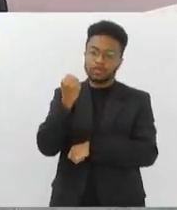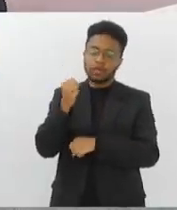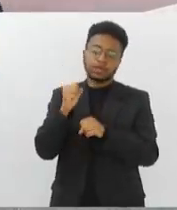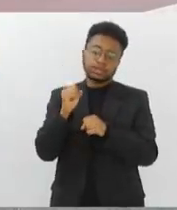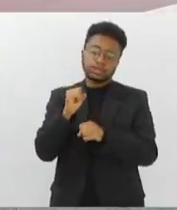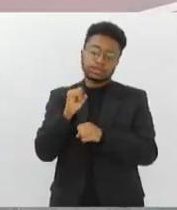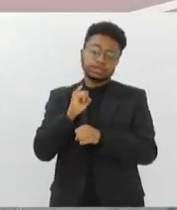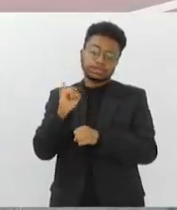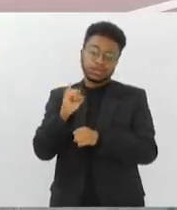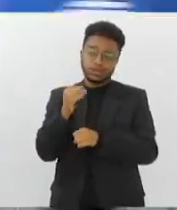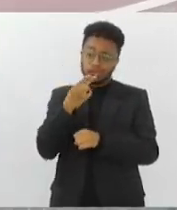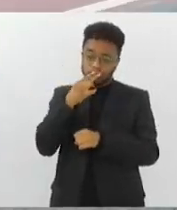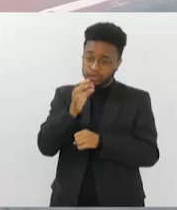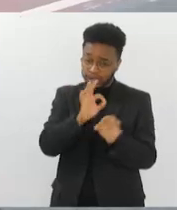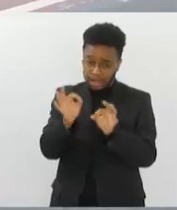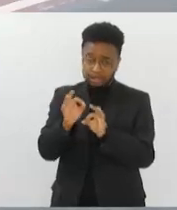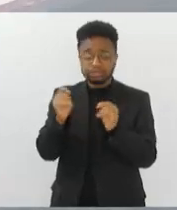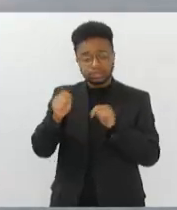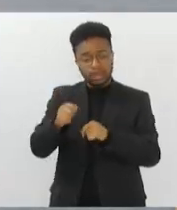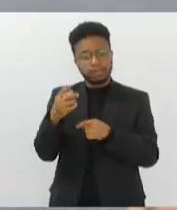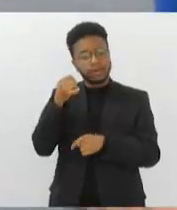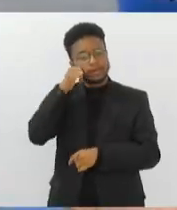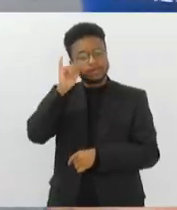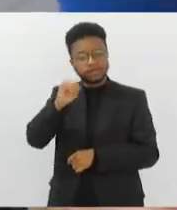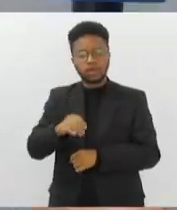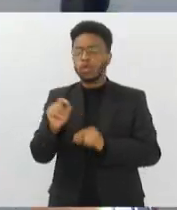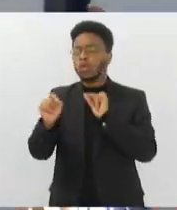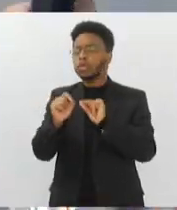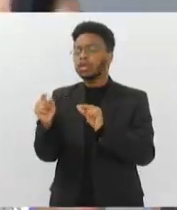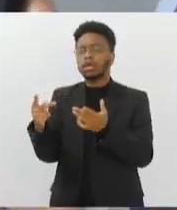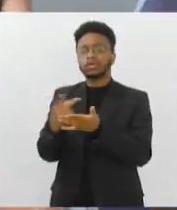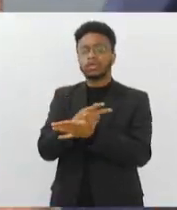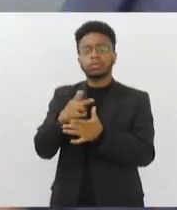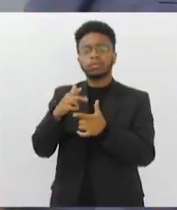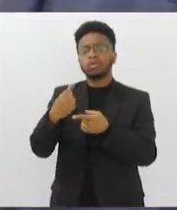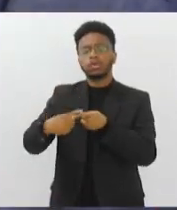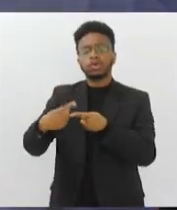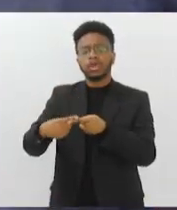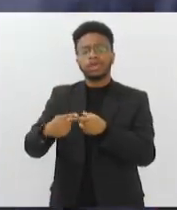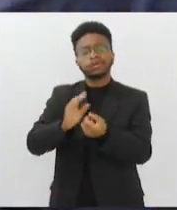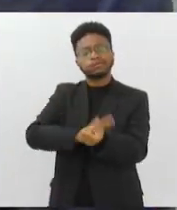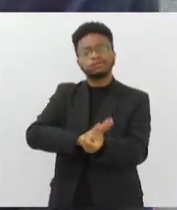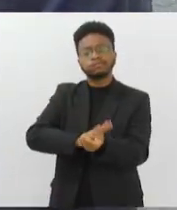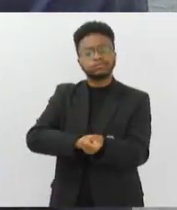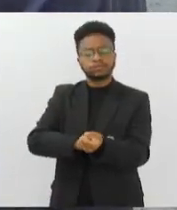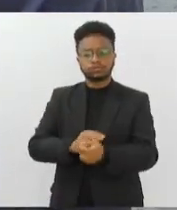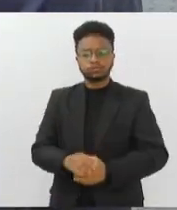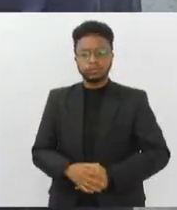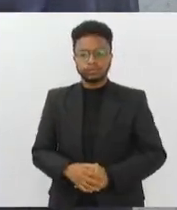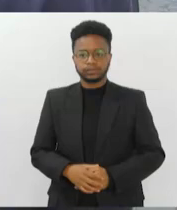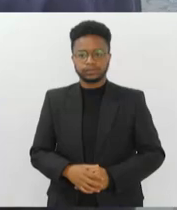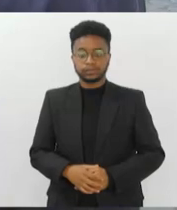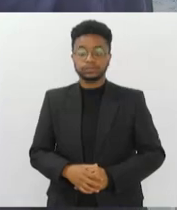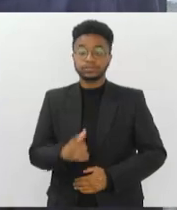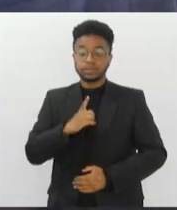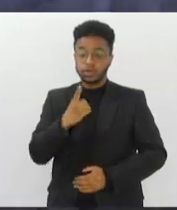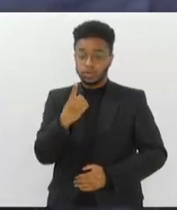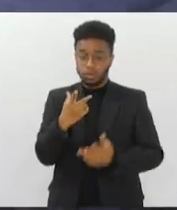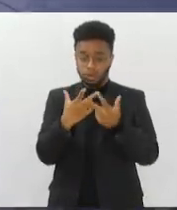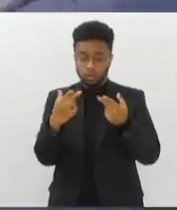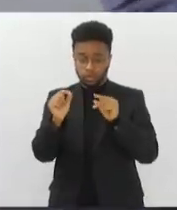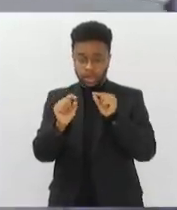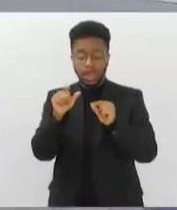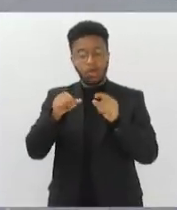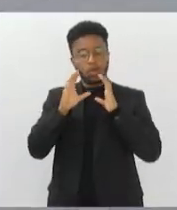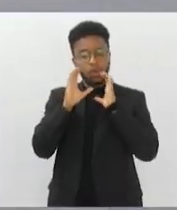facilmente prevenidas, né? E o que causa essa dependência a esse hábito de fumar? Olha, tem uma coisa